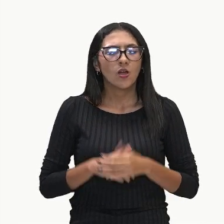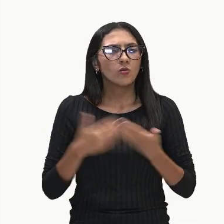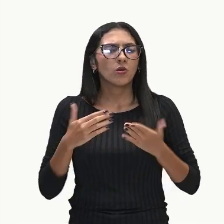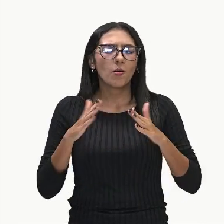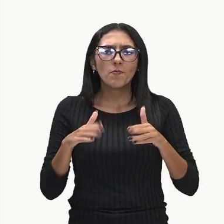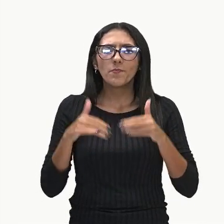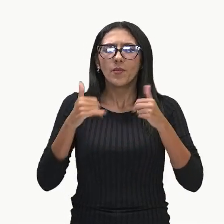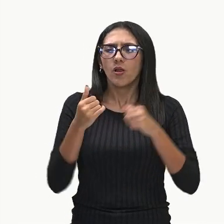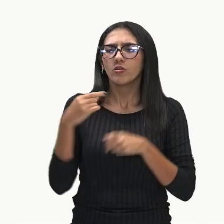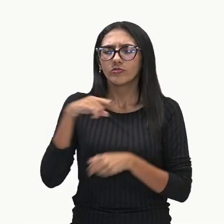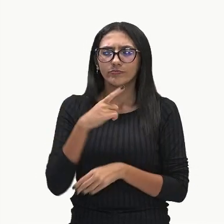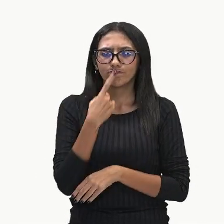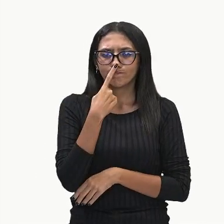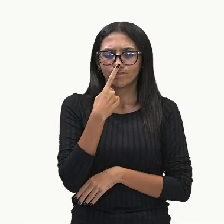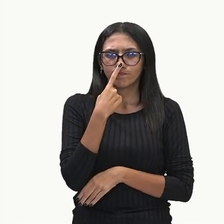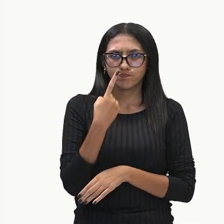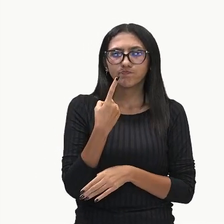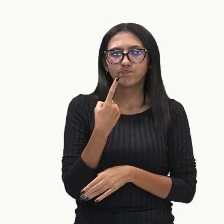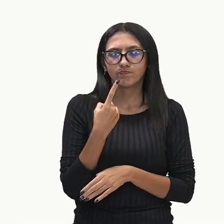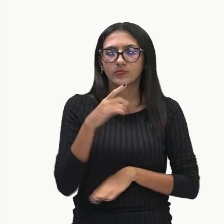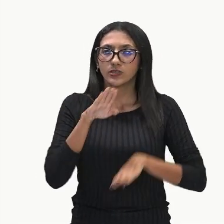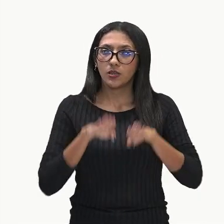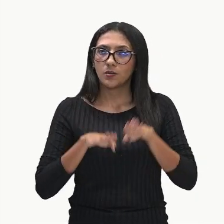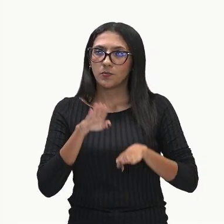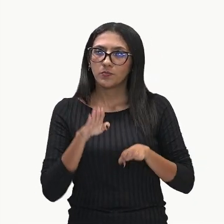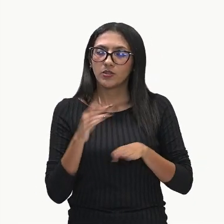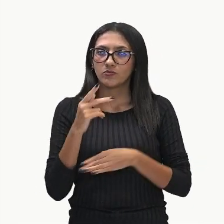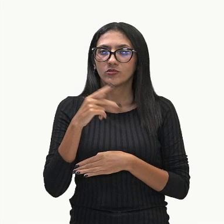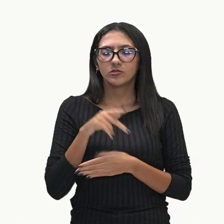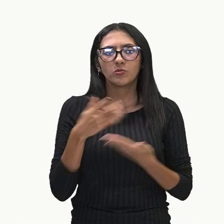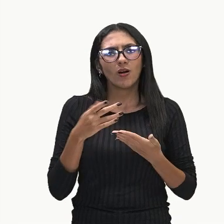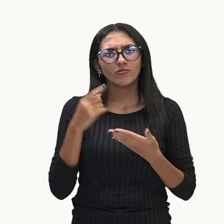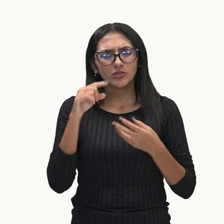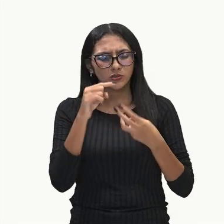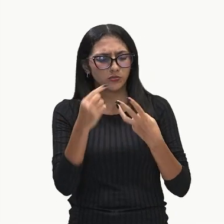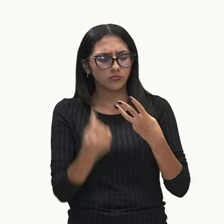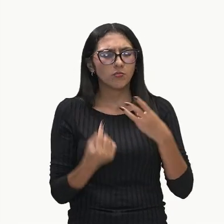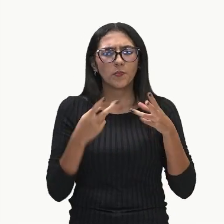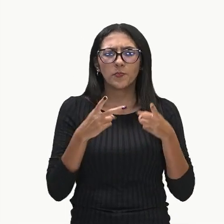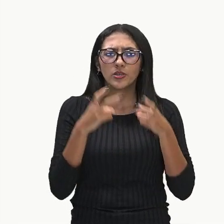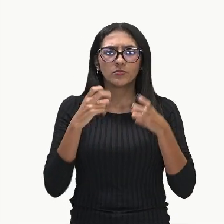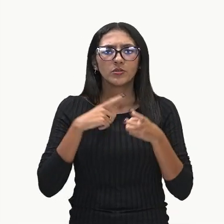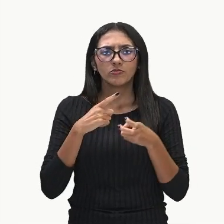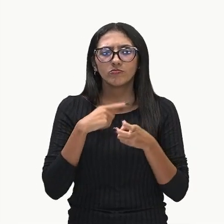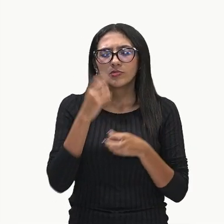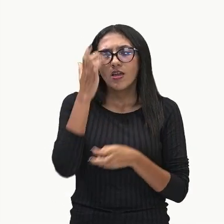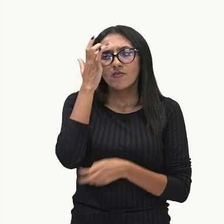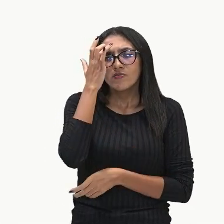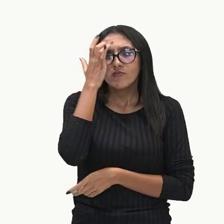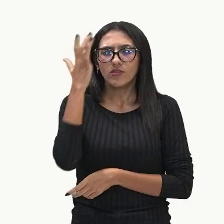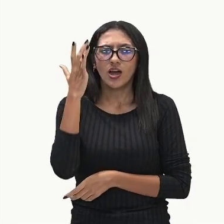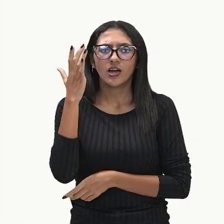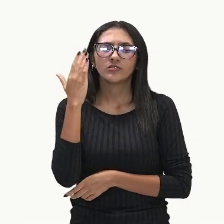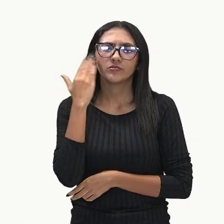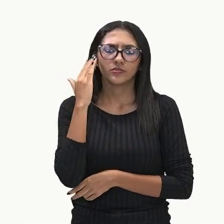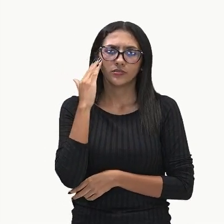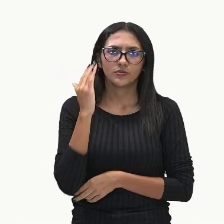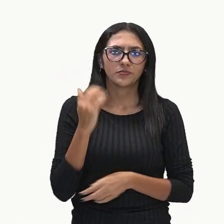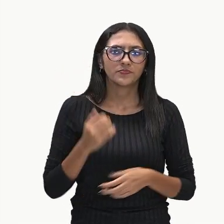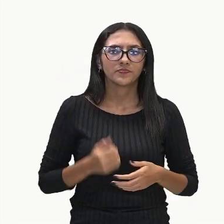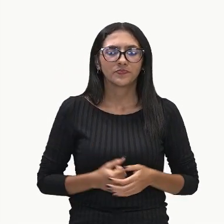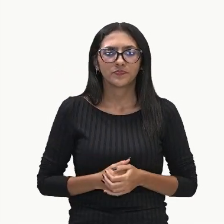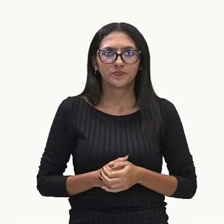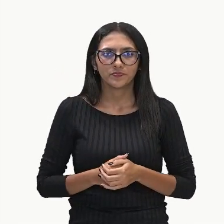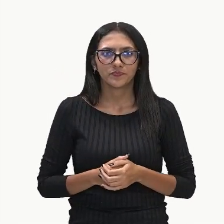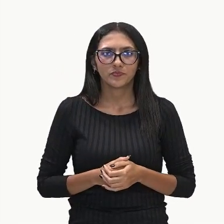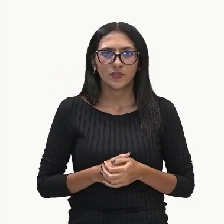melhor? Você que vai escolher. Com qual você tem mais intimidade, mais familiaridade. Aqui você tiver aí